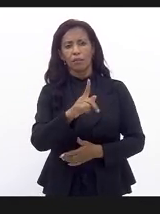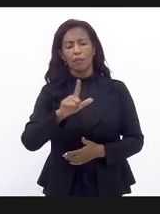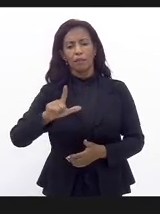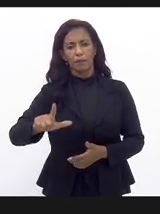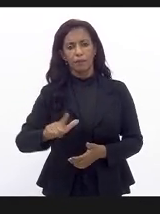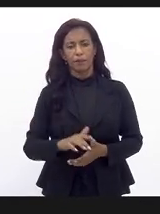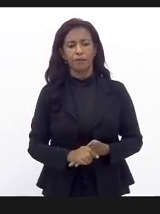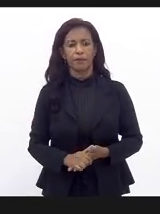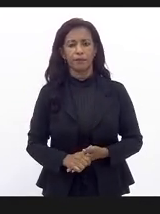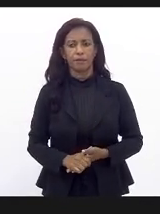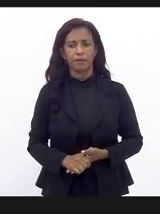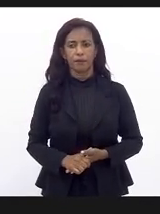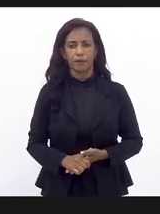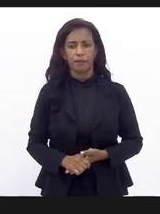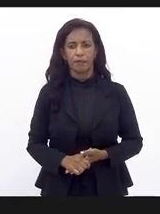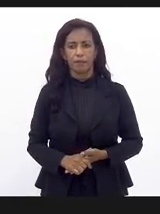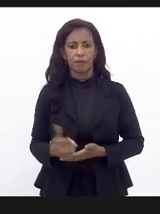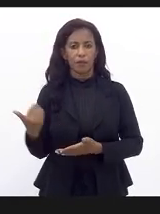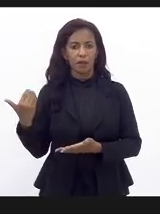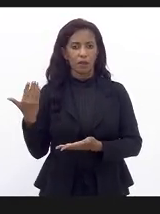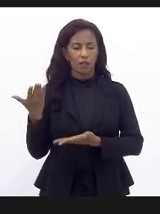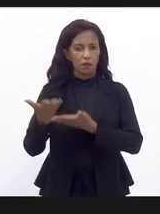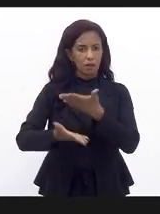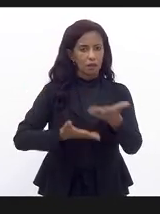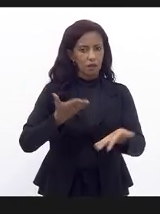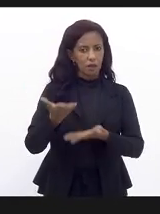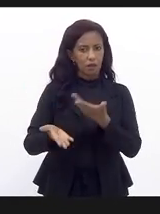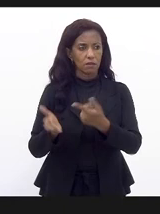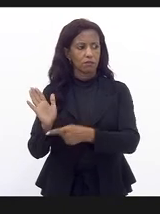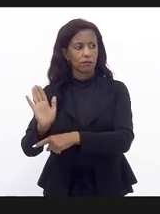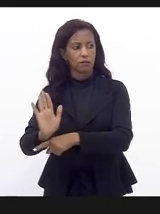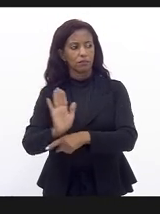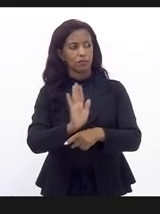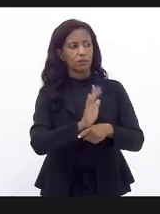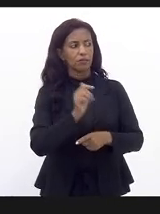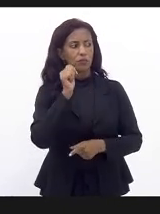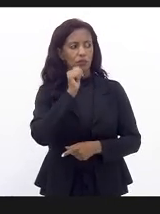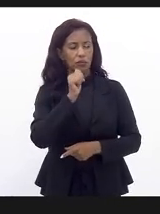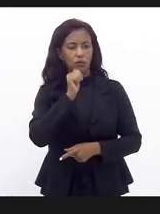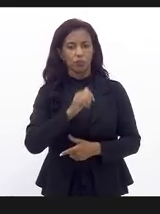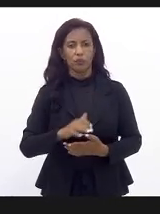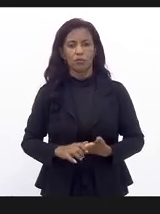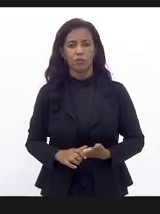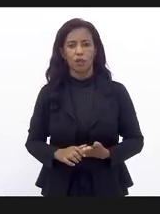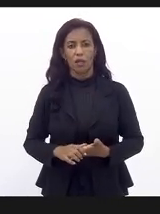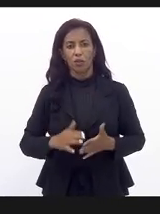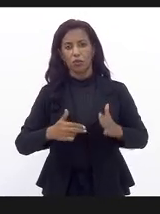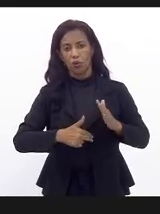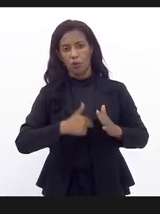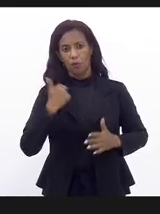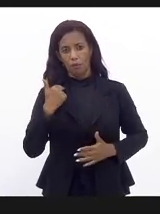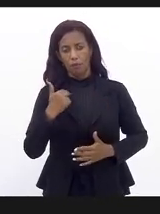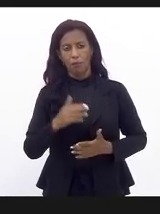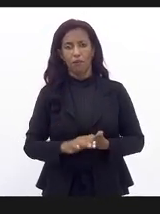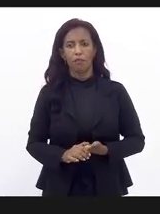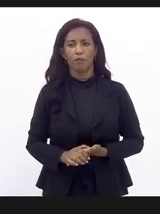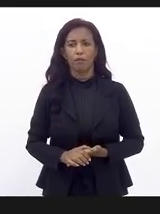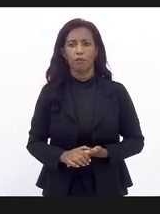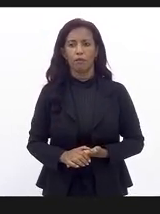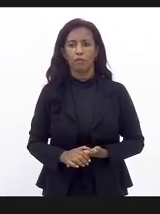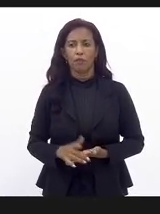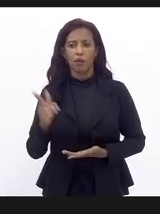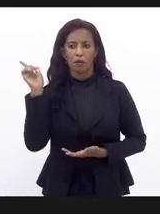lei que trata do atendimento de mulheres mastectomizadas, não é,